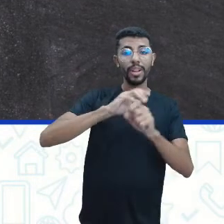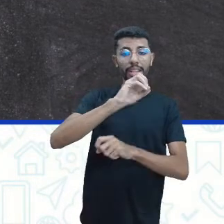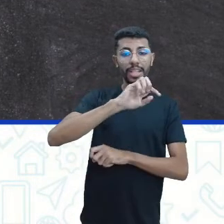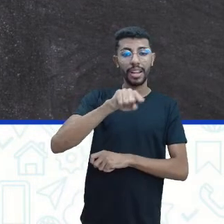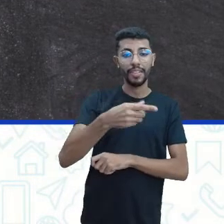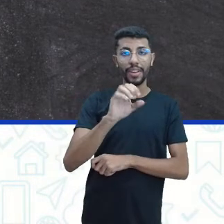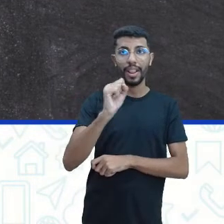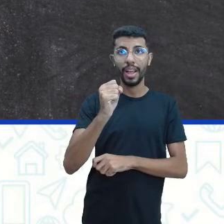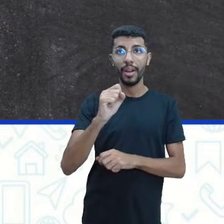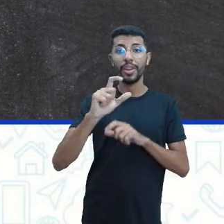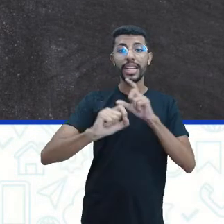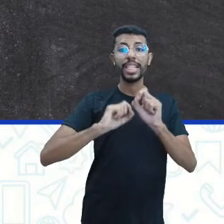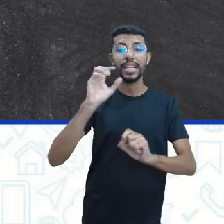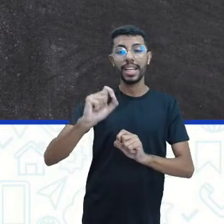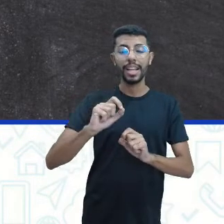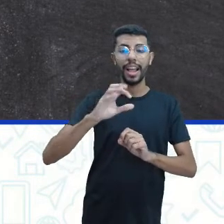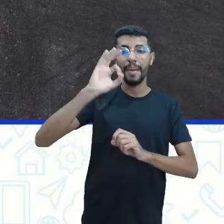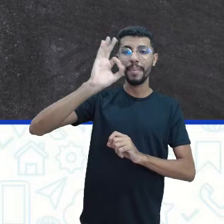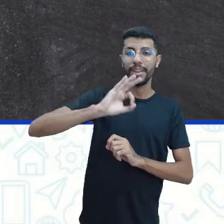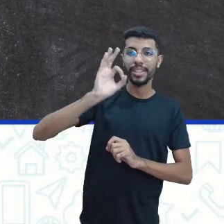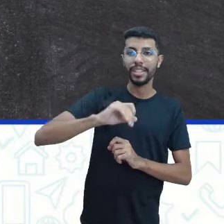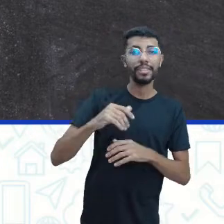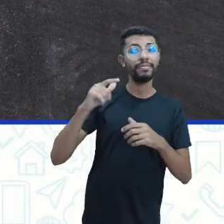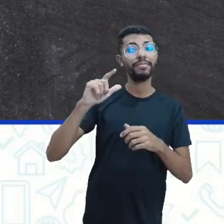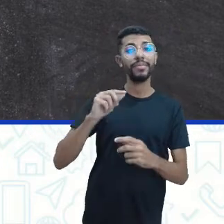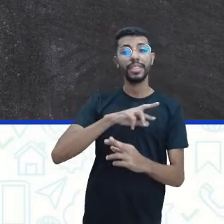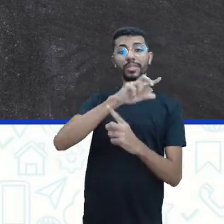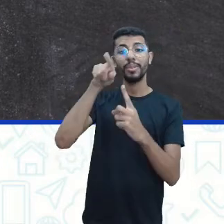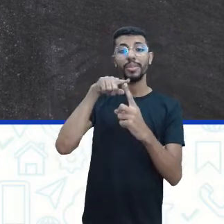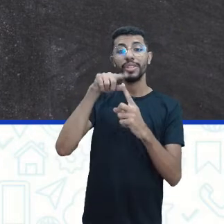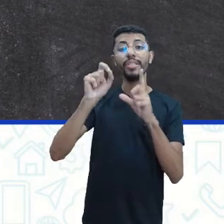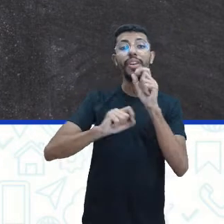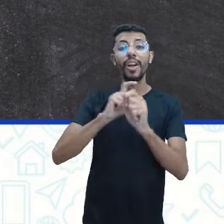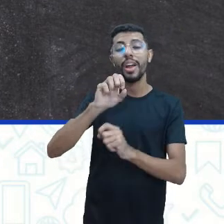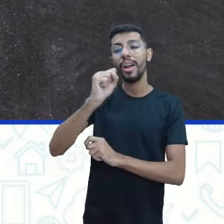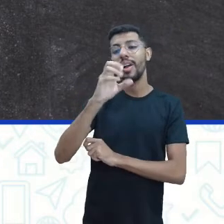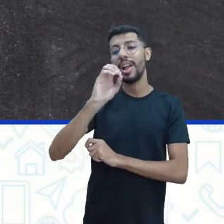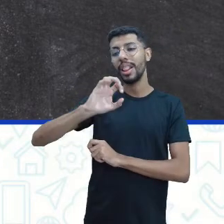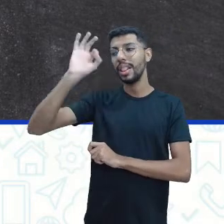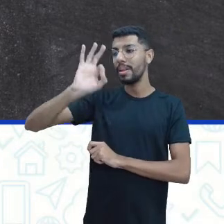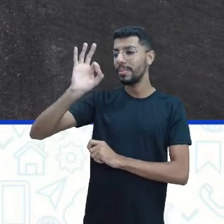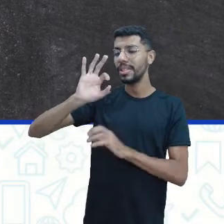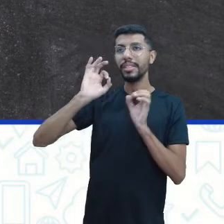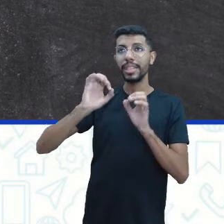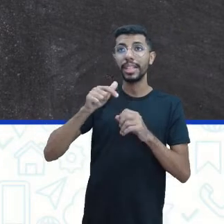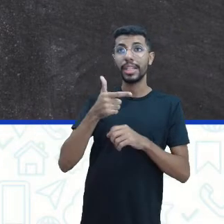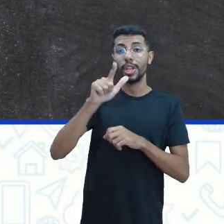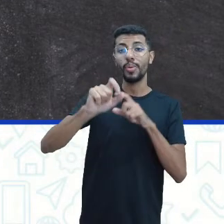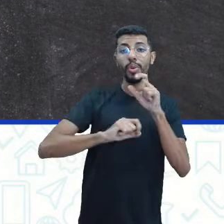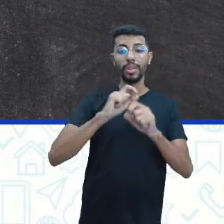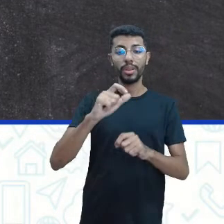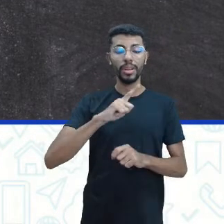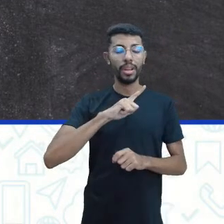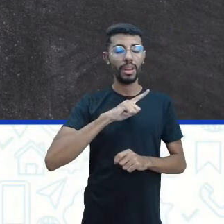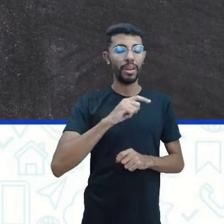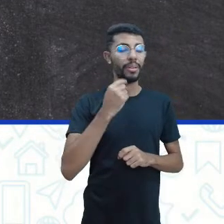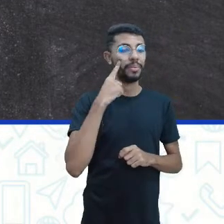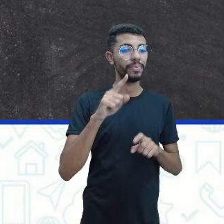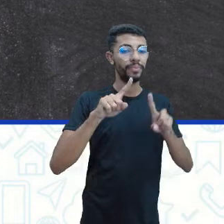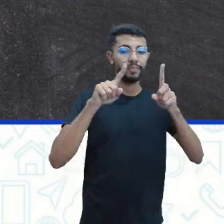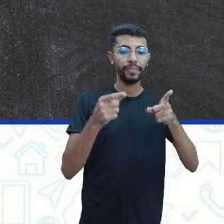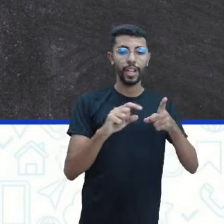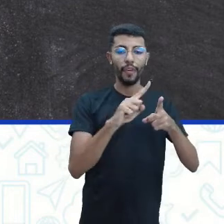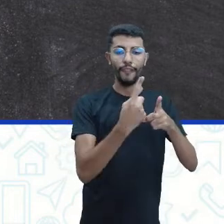aí em porcentagem, isso aí vai dar 80%. Certo? E no outro tem aí, ó, 1,2. Se